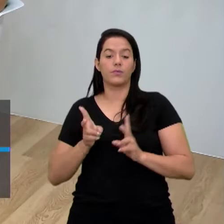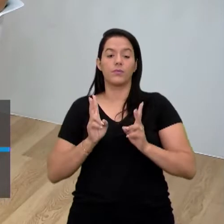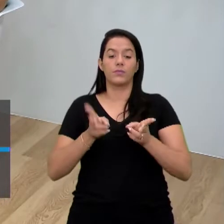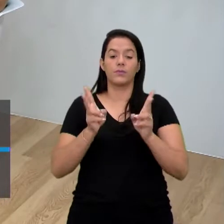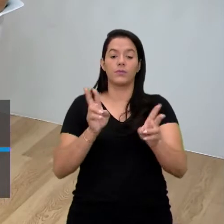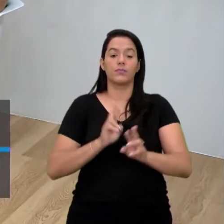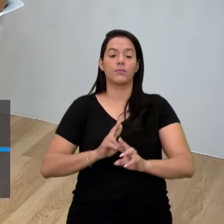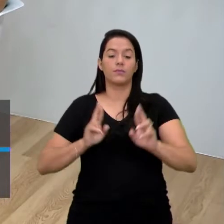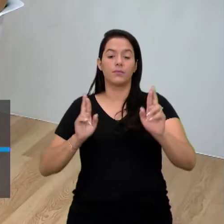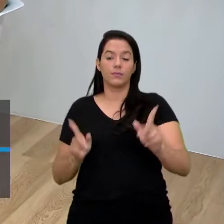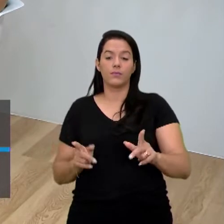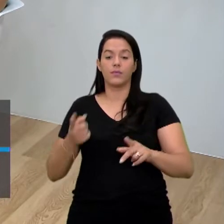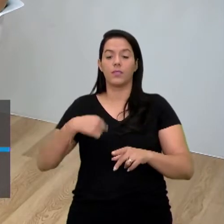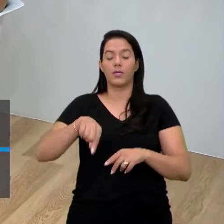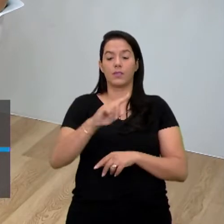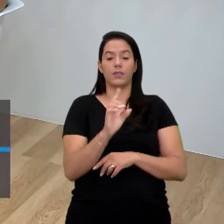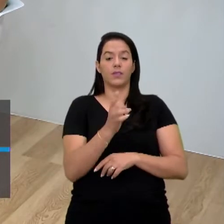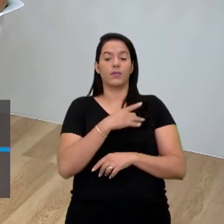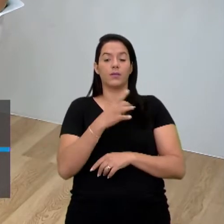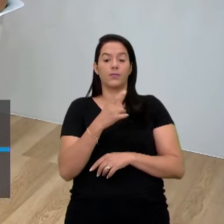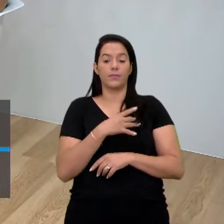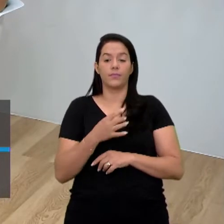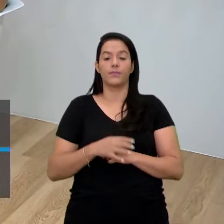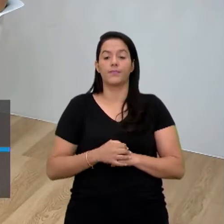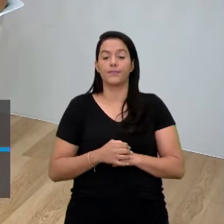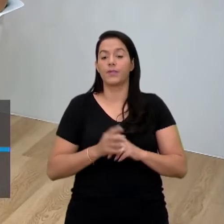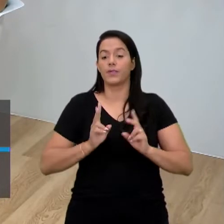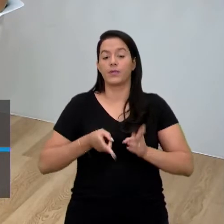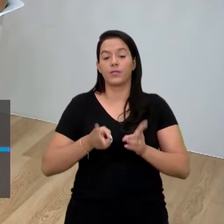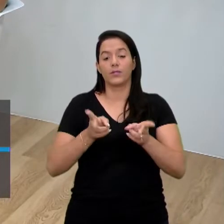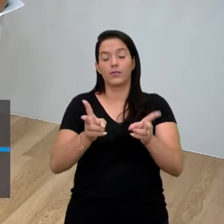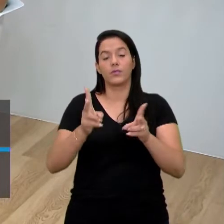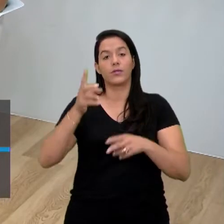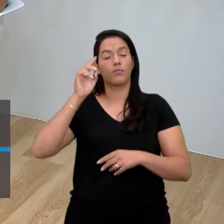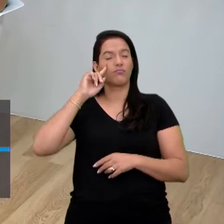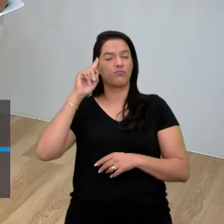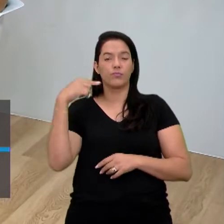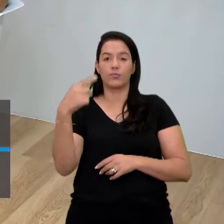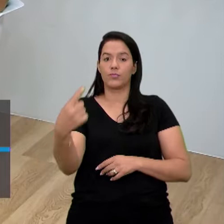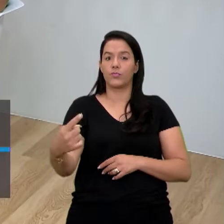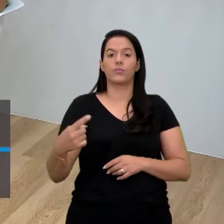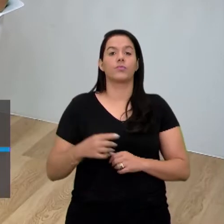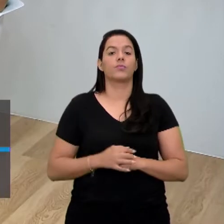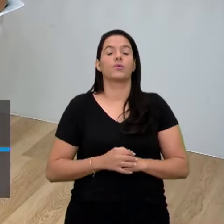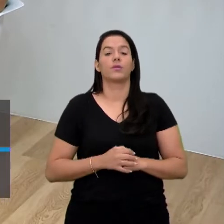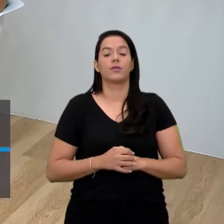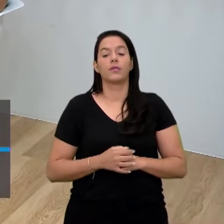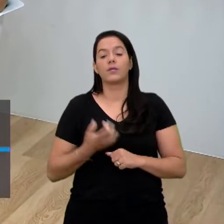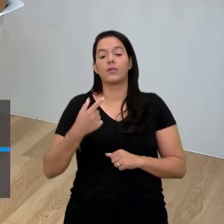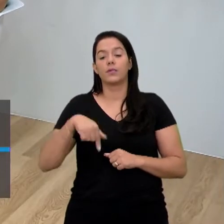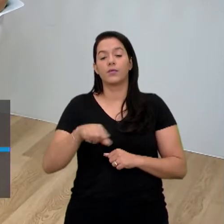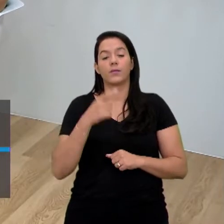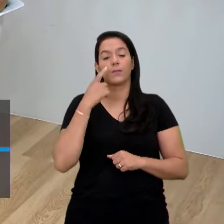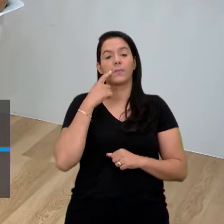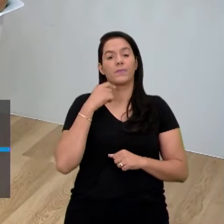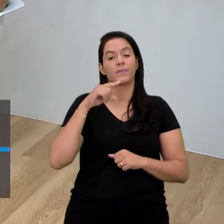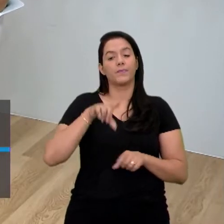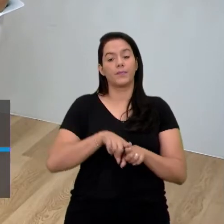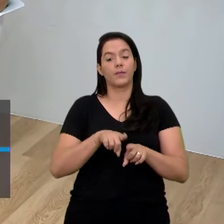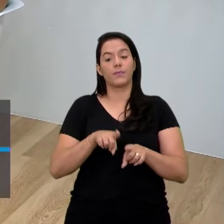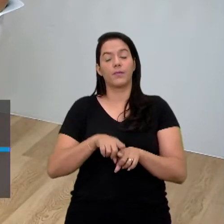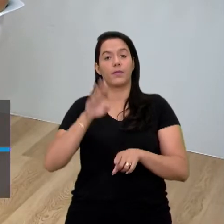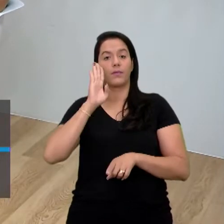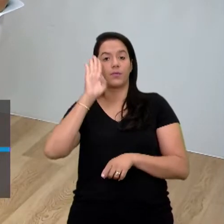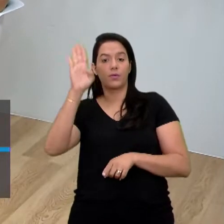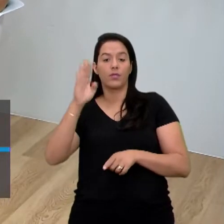aquilo que é diferente me ameaça. A gente sofre isso todos os dias. E principalmente o fato de que a gente dá prioridade